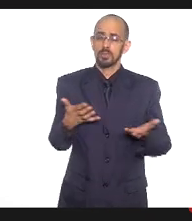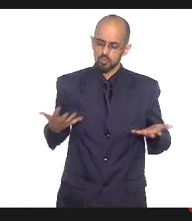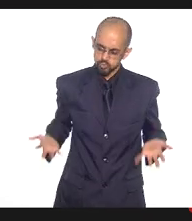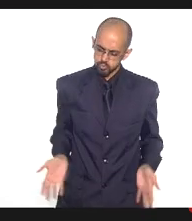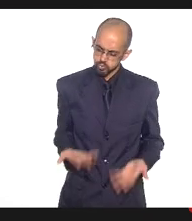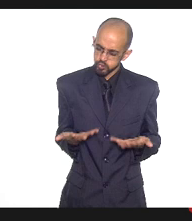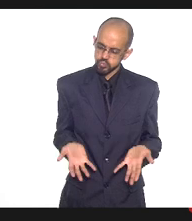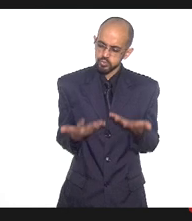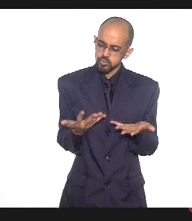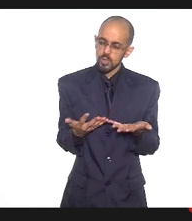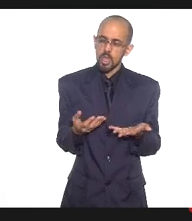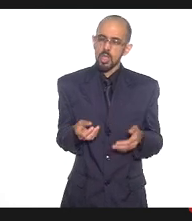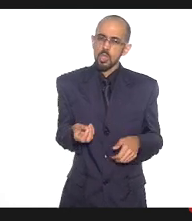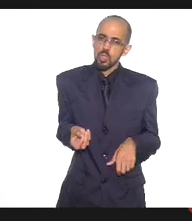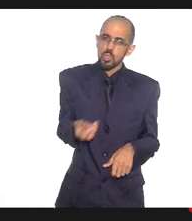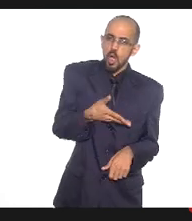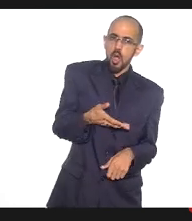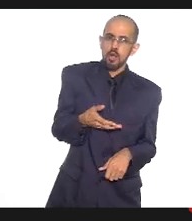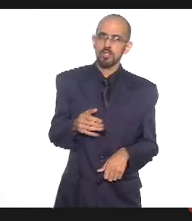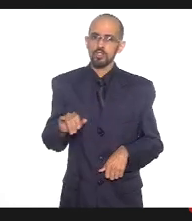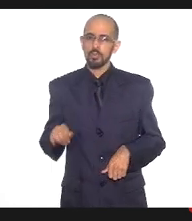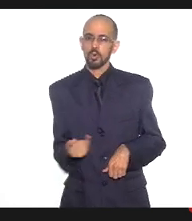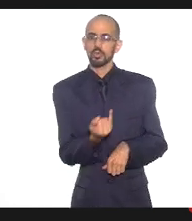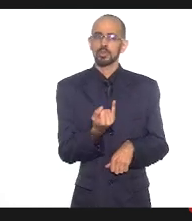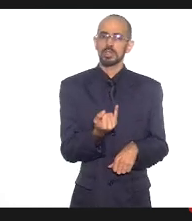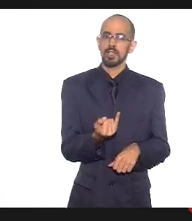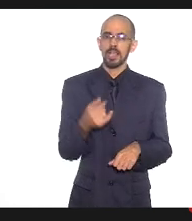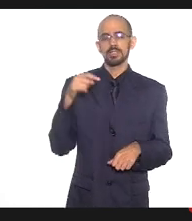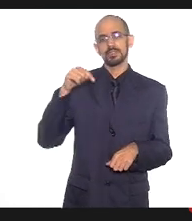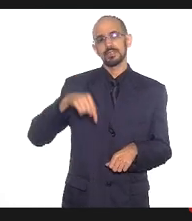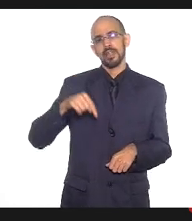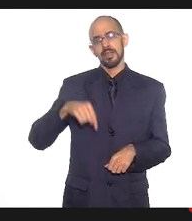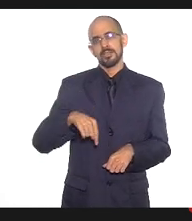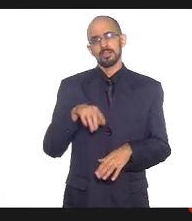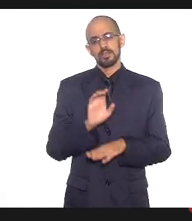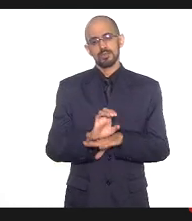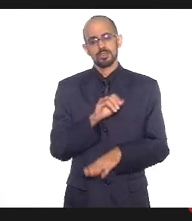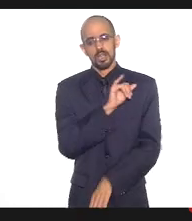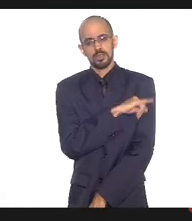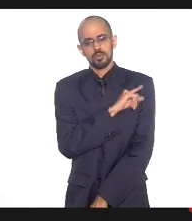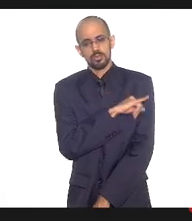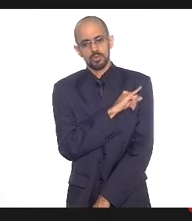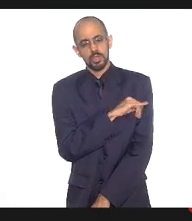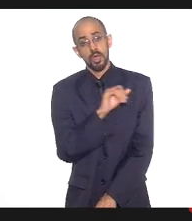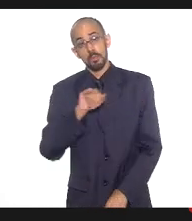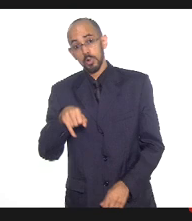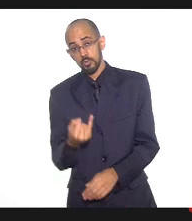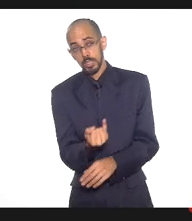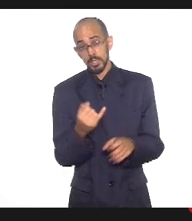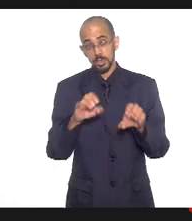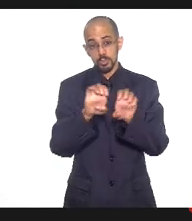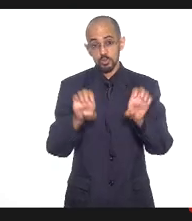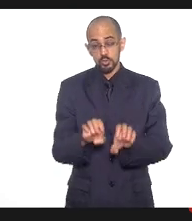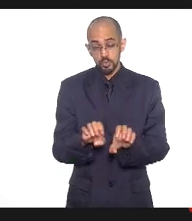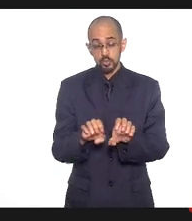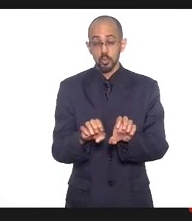incentivam fortemente a procura de novas oportunidades de investimento em solo fluminense, já se aproveitando da estrutura e conhecimento